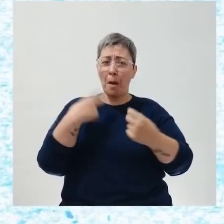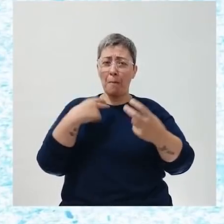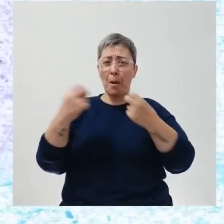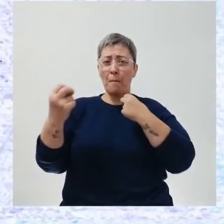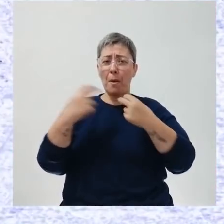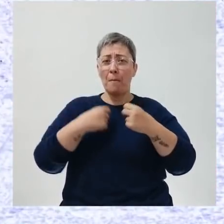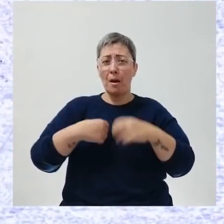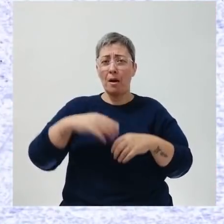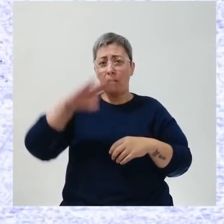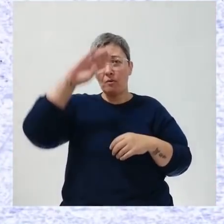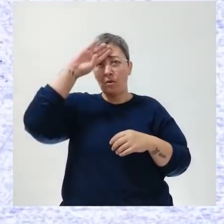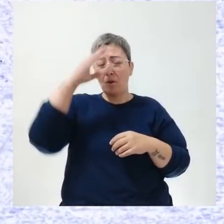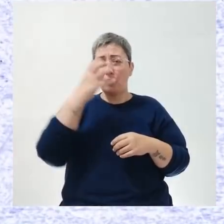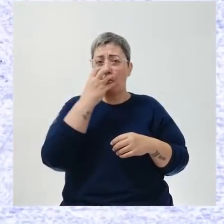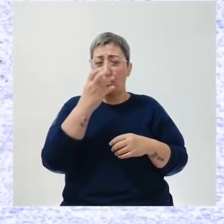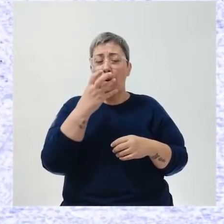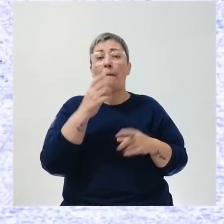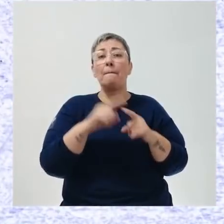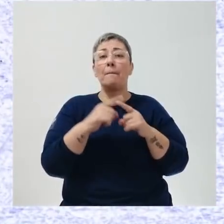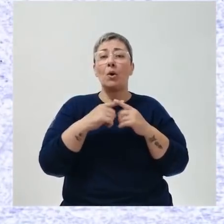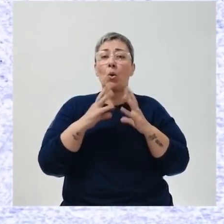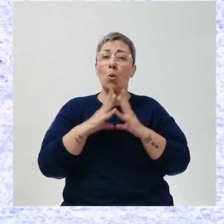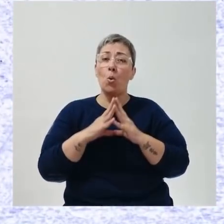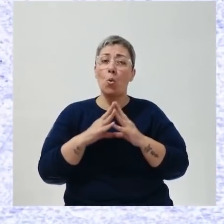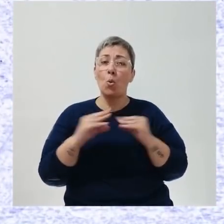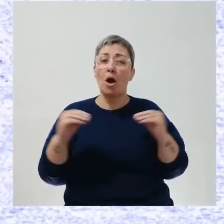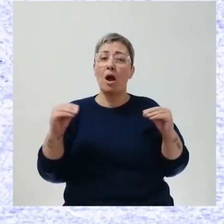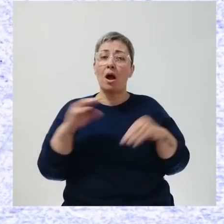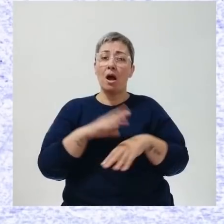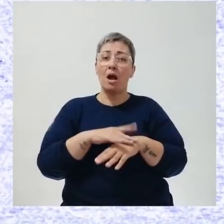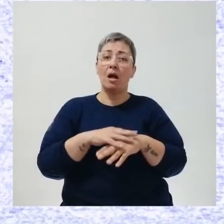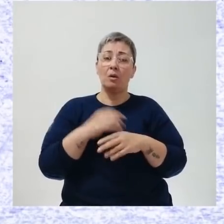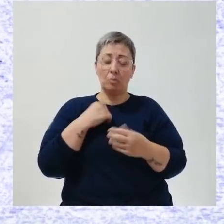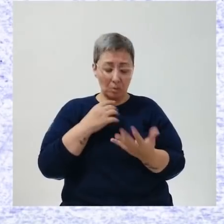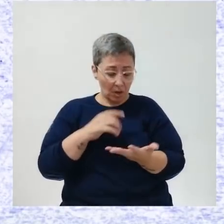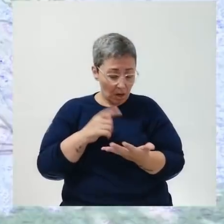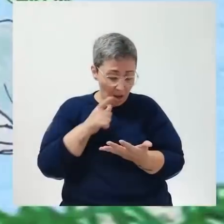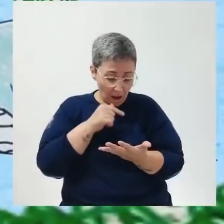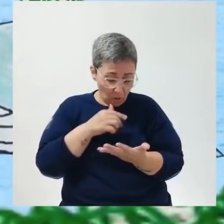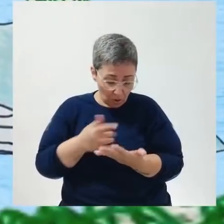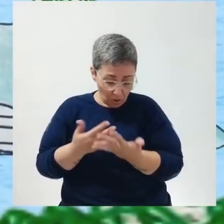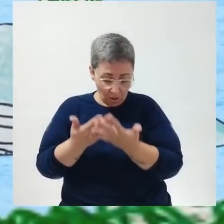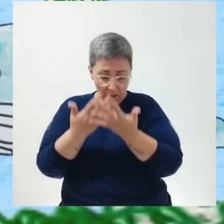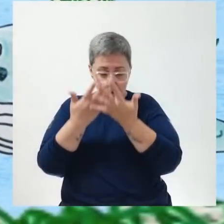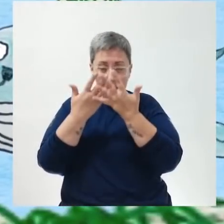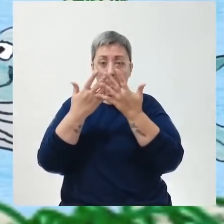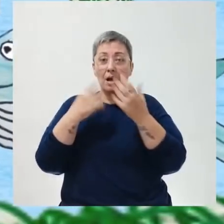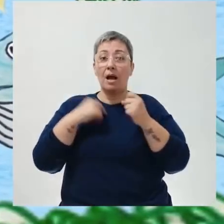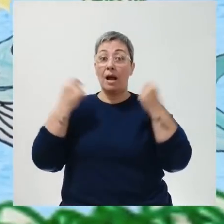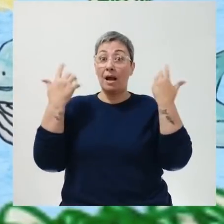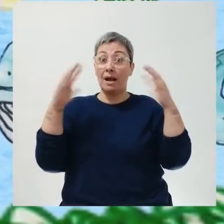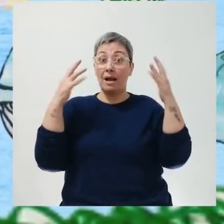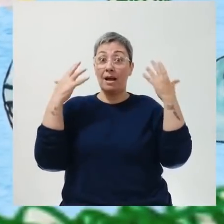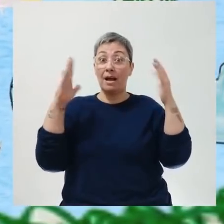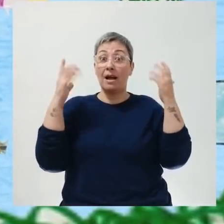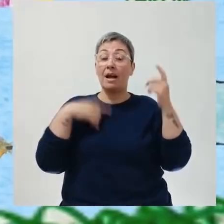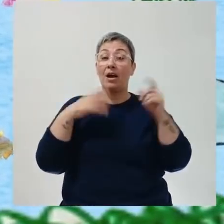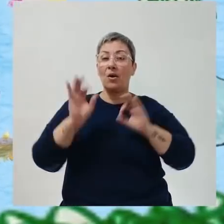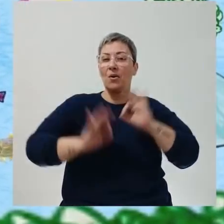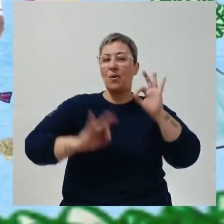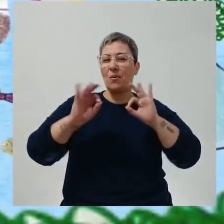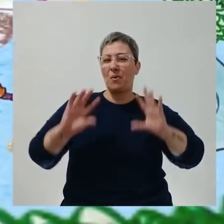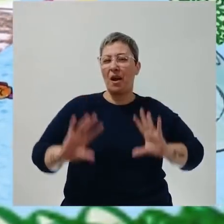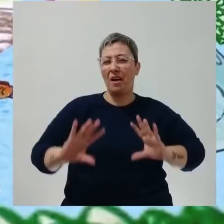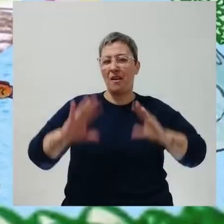pela febre se curaram quando viram seus reflexos. Para comemorar, fizeram uma